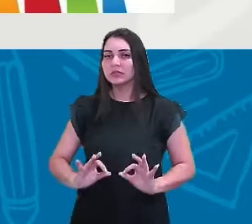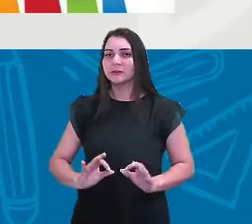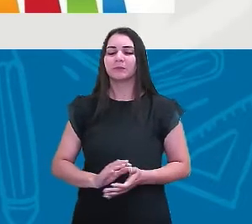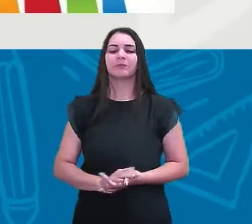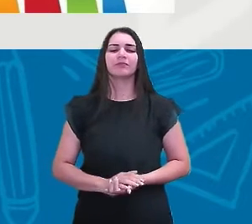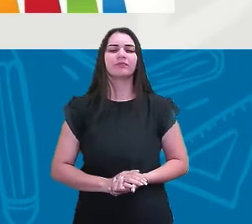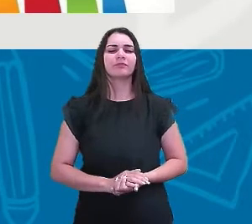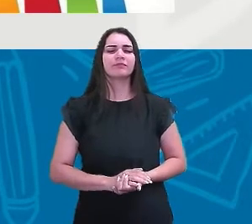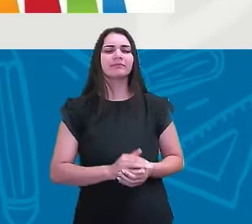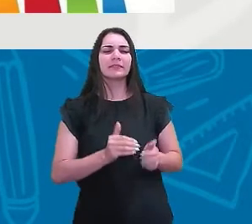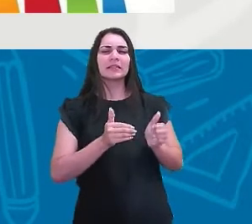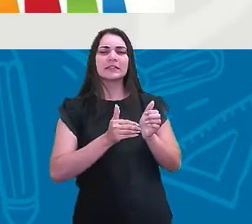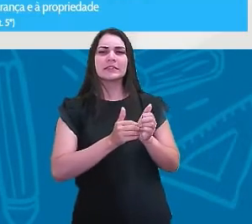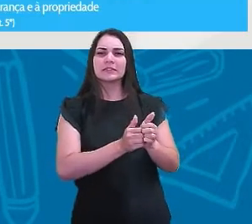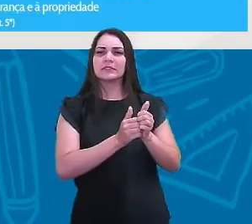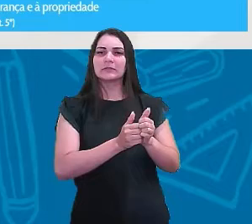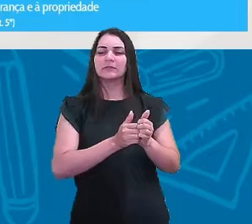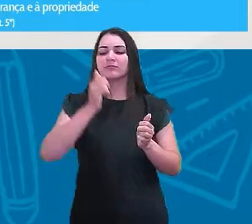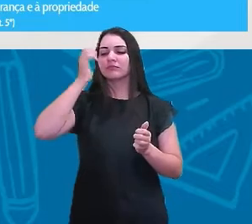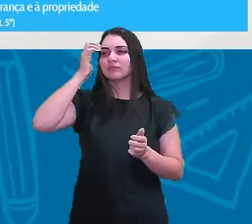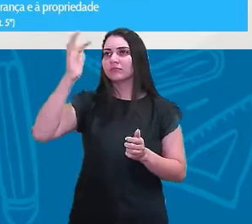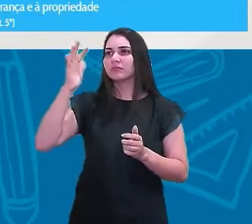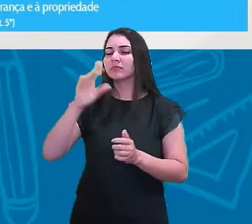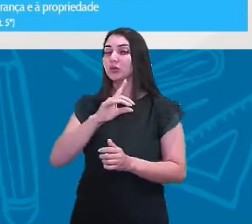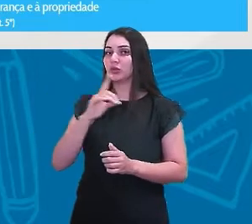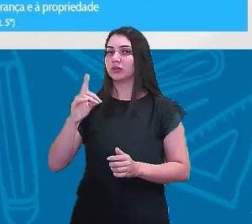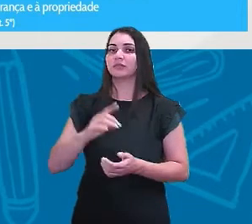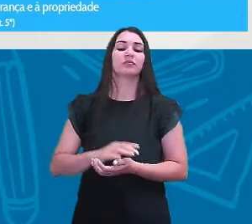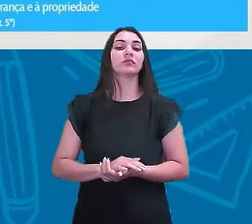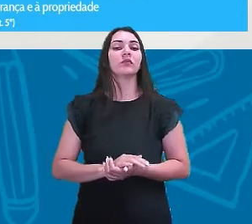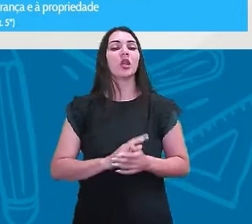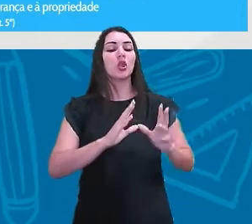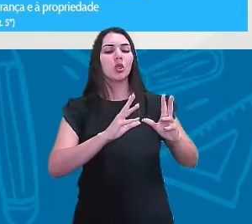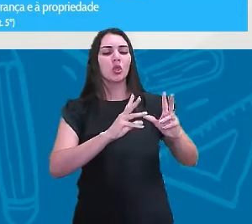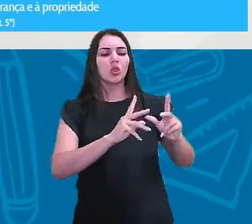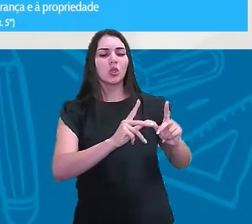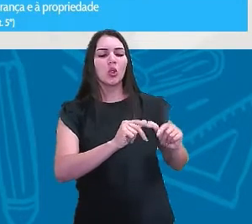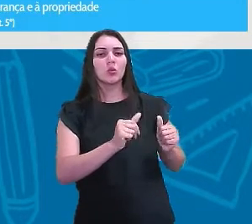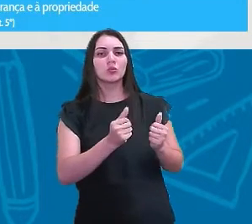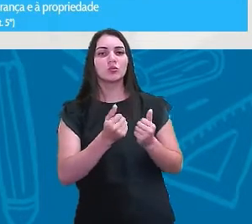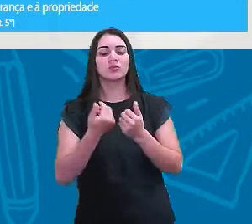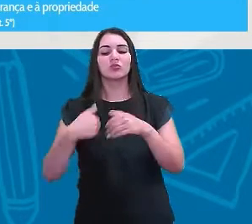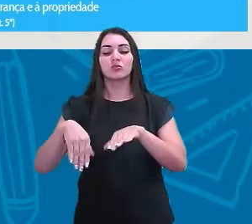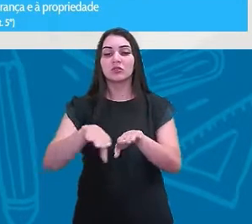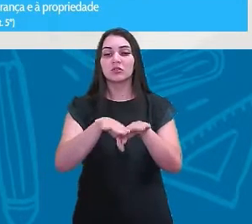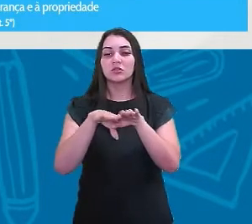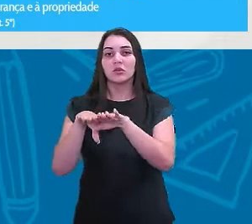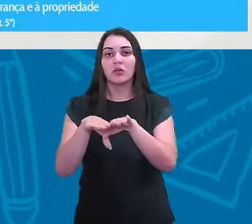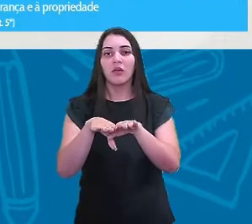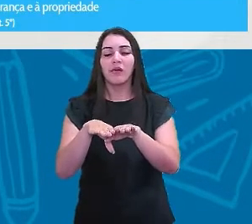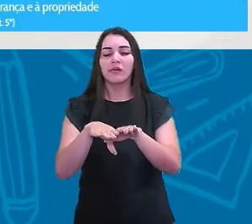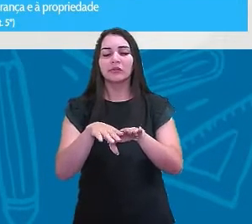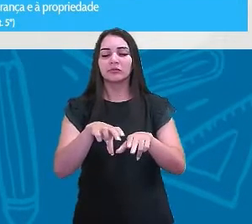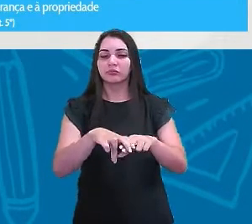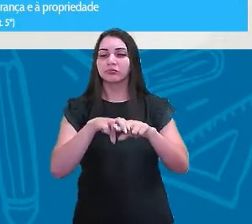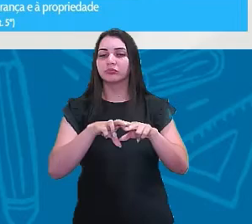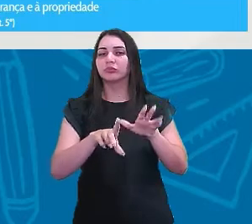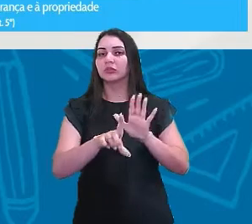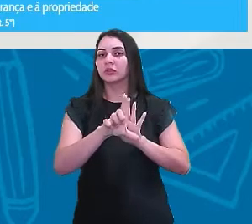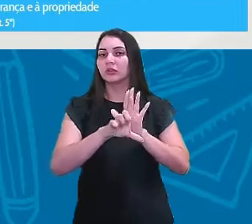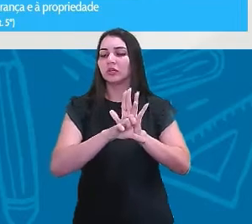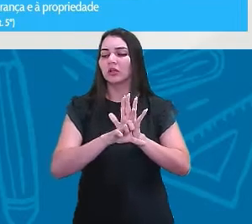nossa reflexão do dia. Vamos lá. Todos são iguais perante a lei. Olha aí essa